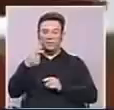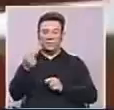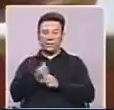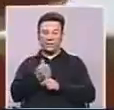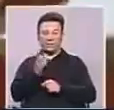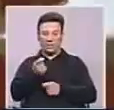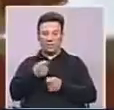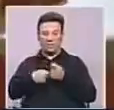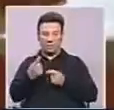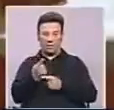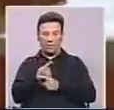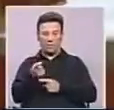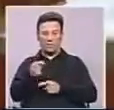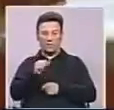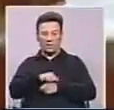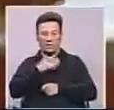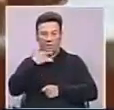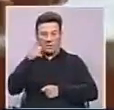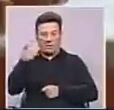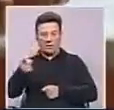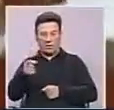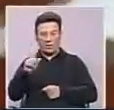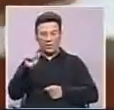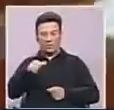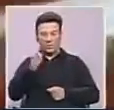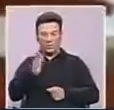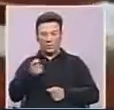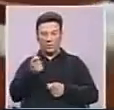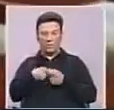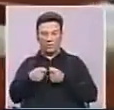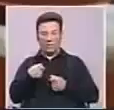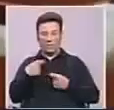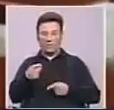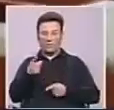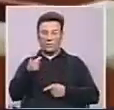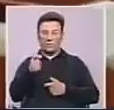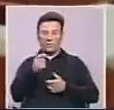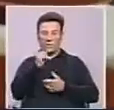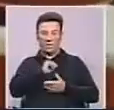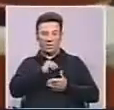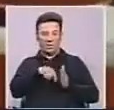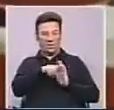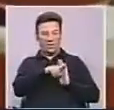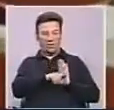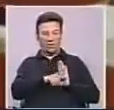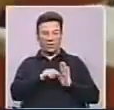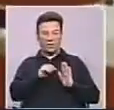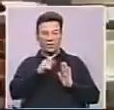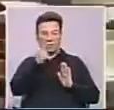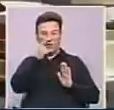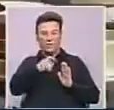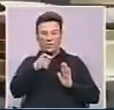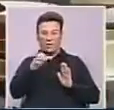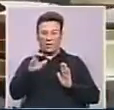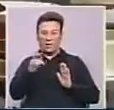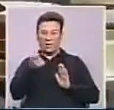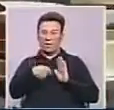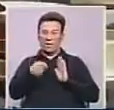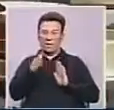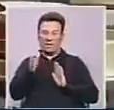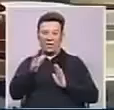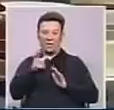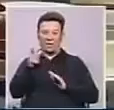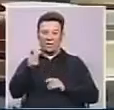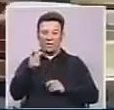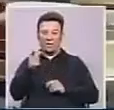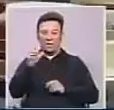já venderam algumas peças para a Casa Branca? Já vendemos, de facto, temos a Casa Branca na nossa lista de clientes. No tempo